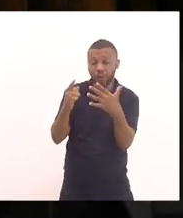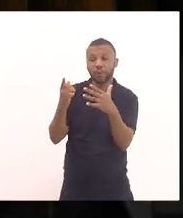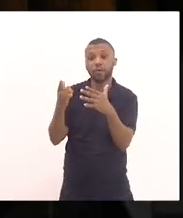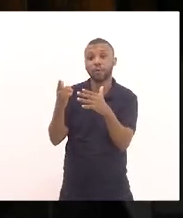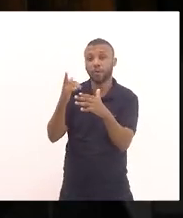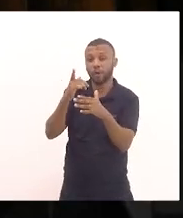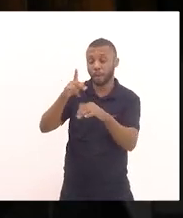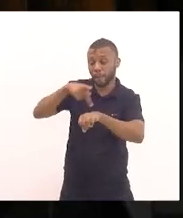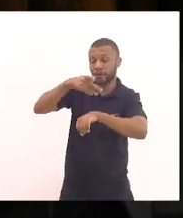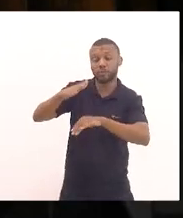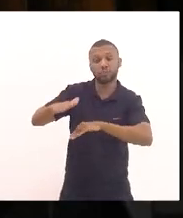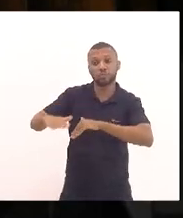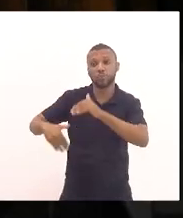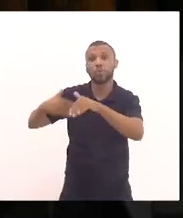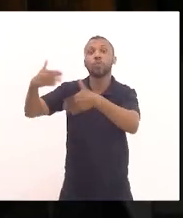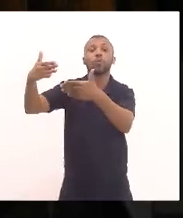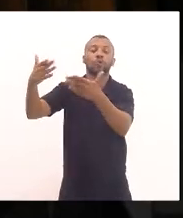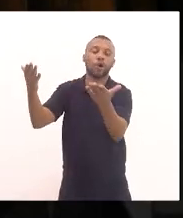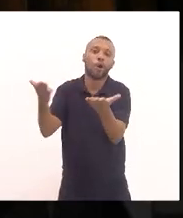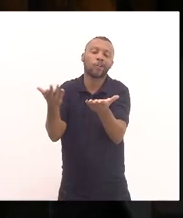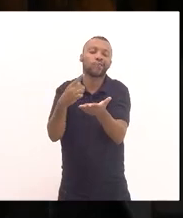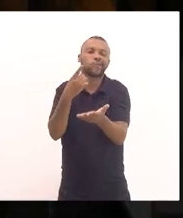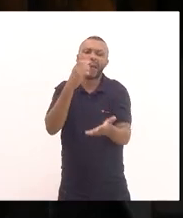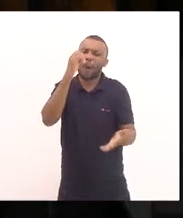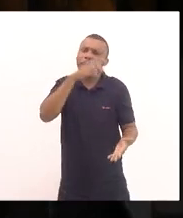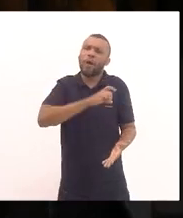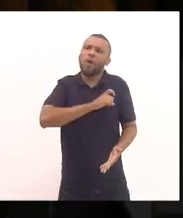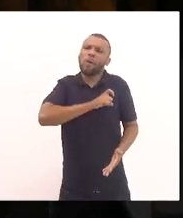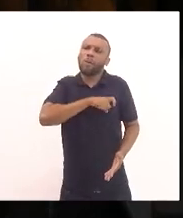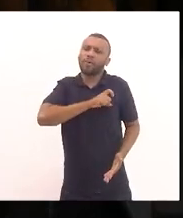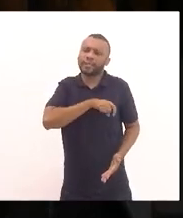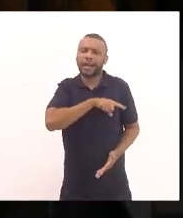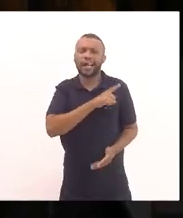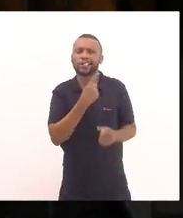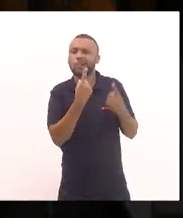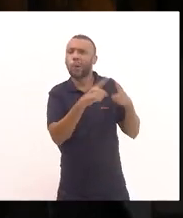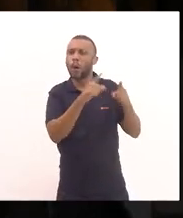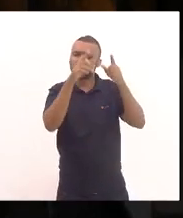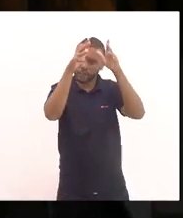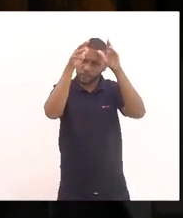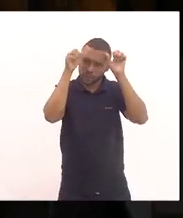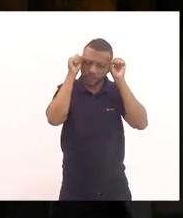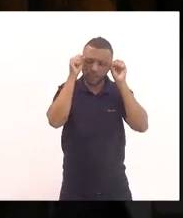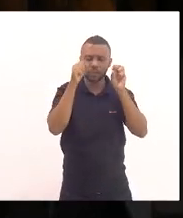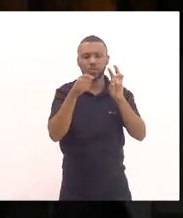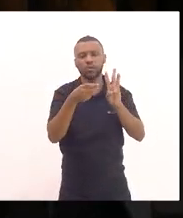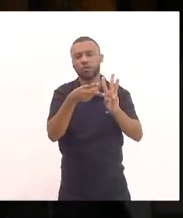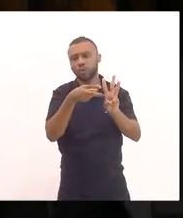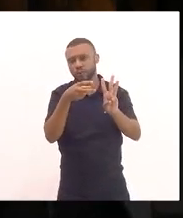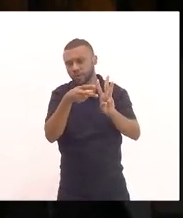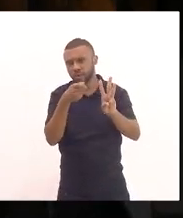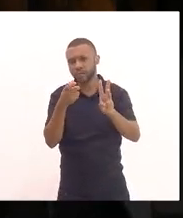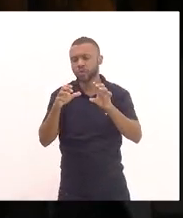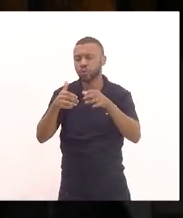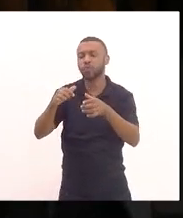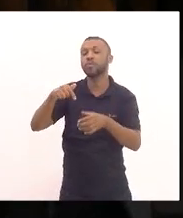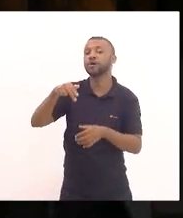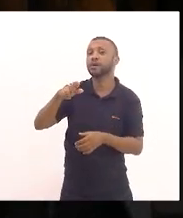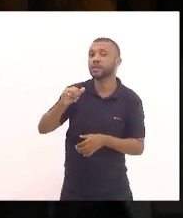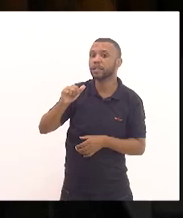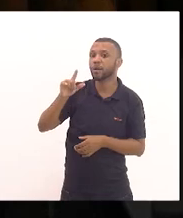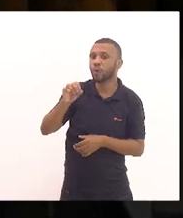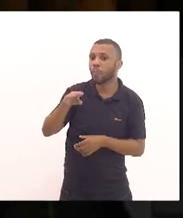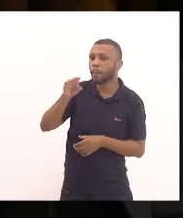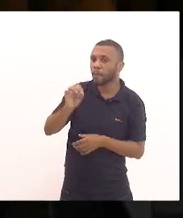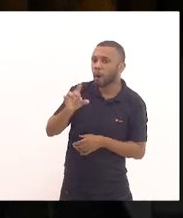desenvolvimento. E agora a gente vê essa maldade. Maldade contra a Amazônia, contra os índios, contra os quilombolas, é uma